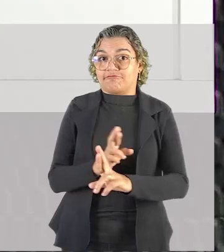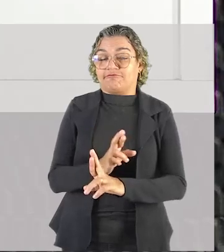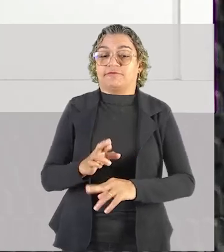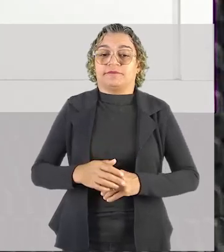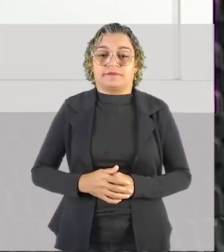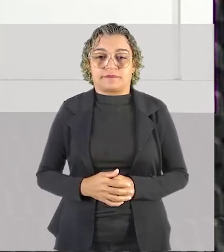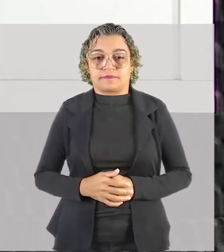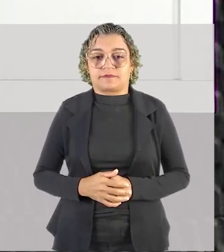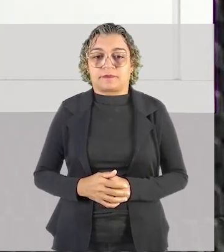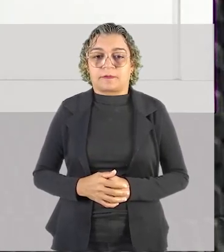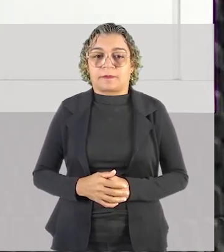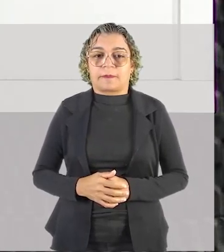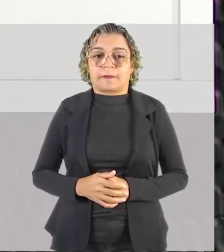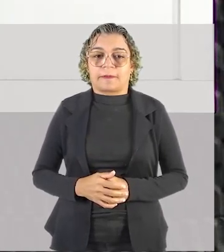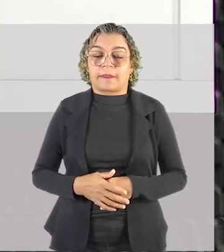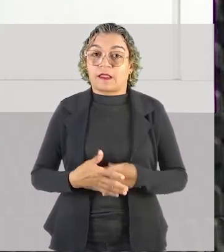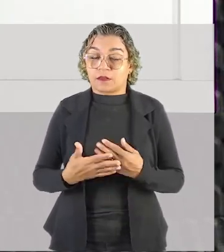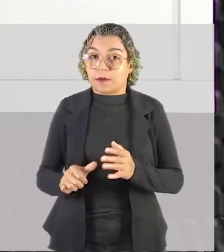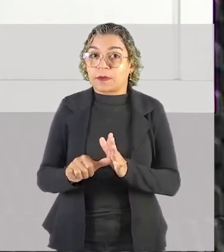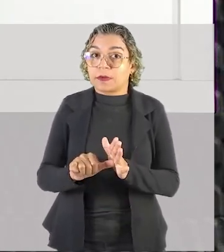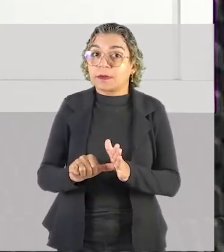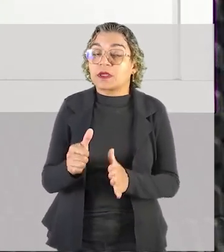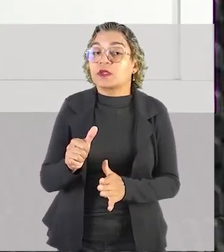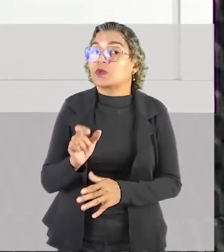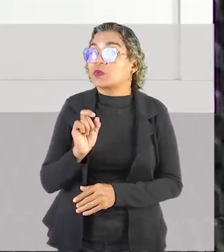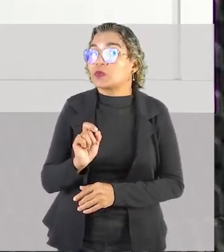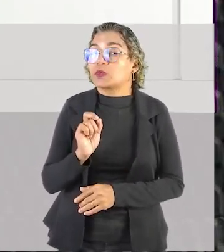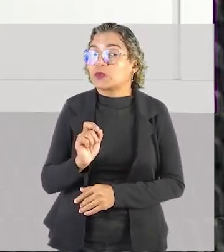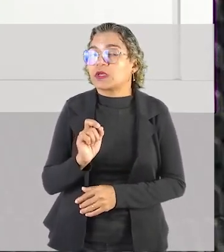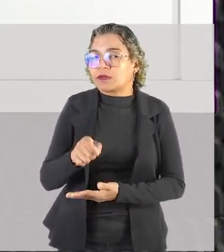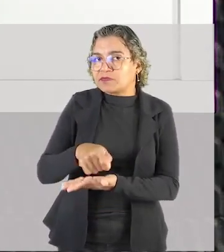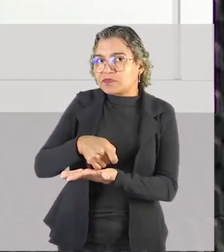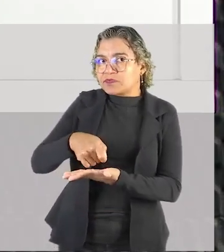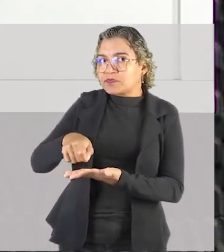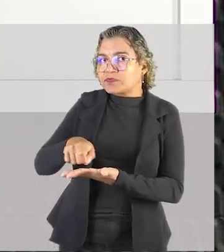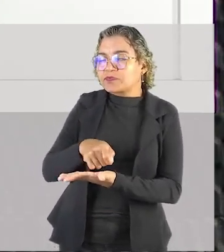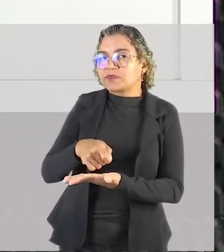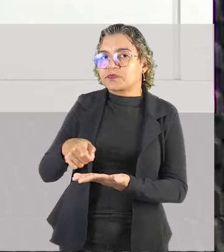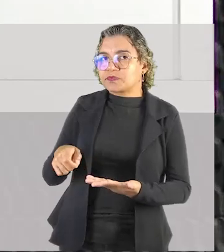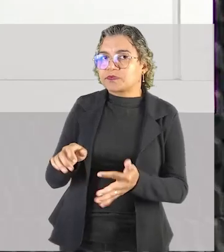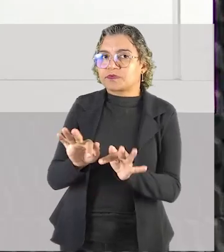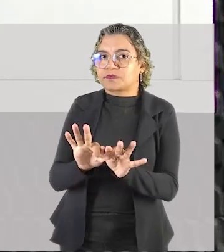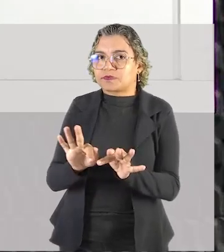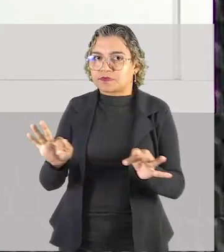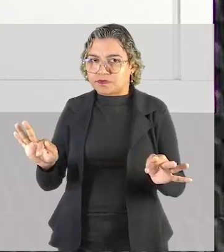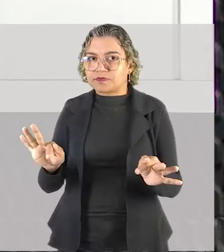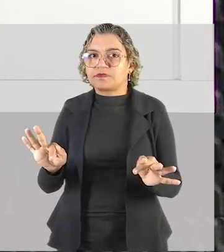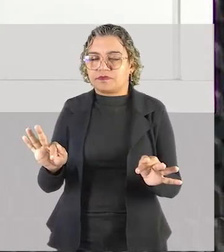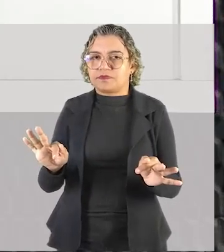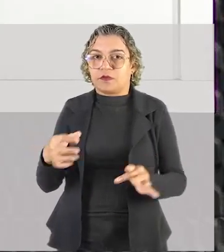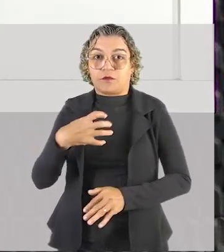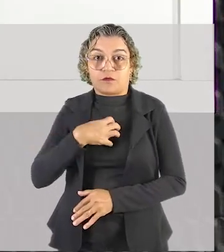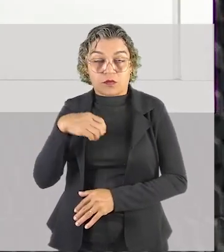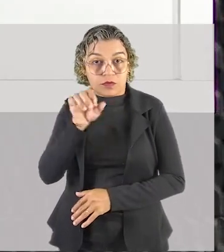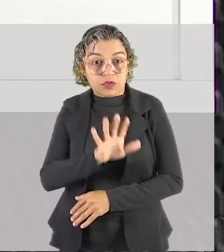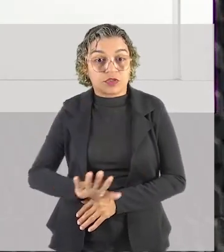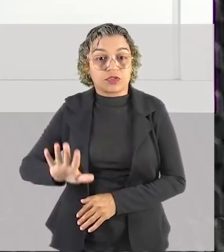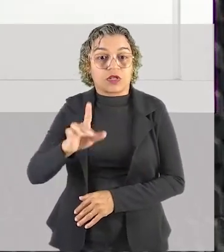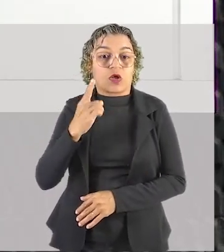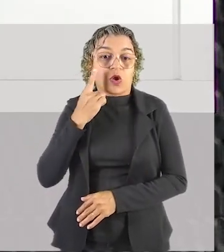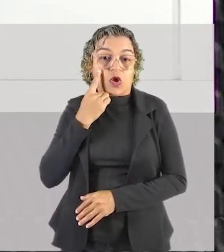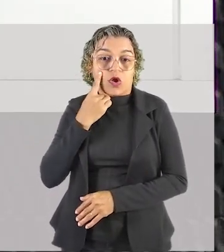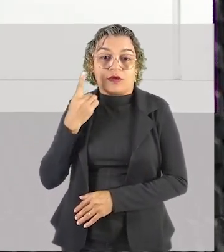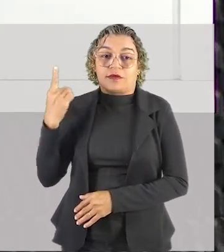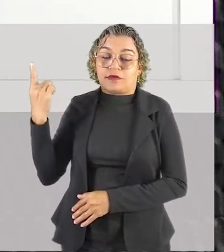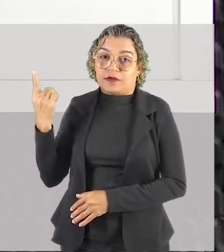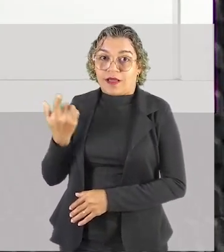Certo? Preciso montar a relação. Então, a primeira coisa que você vai fazer é escrever a sua função afim na sua forma geral. Veja que nós